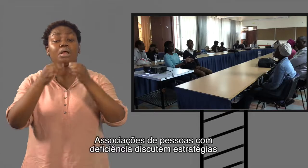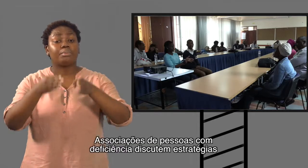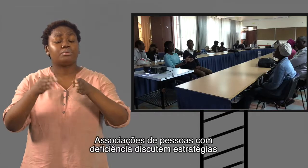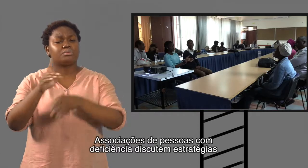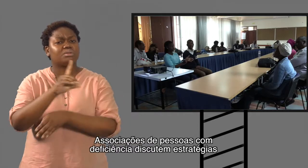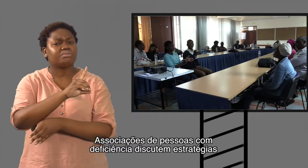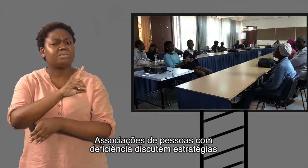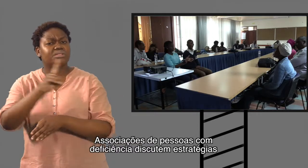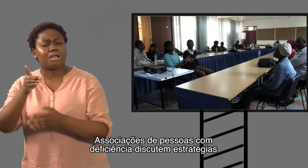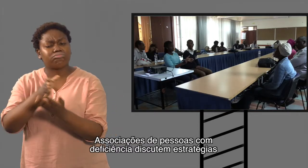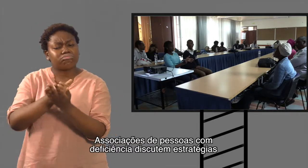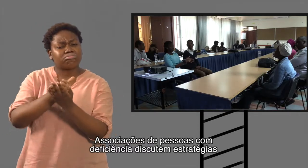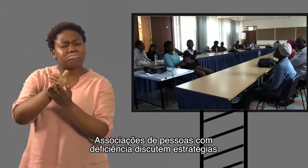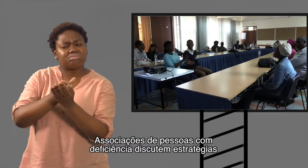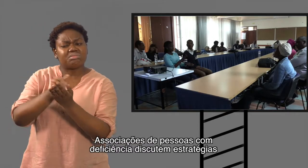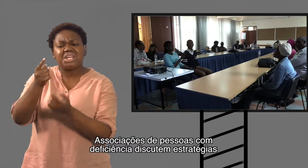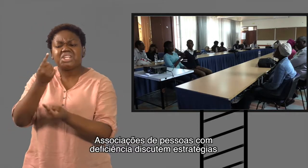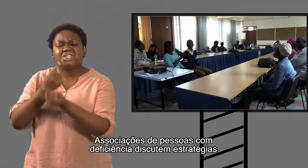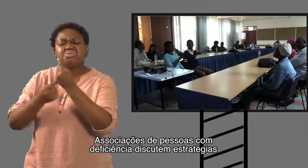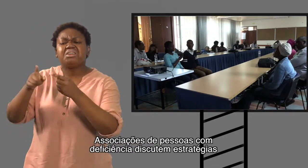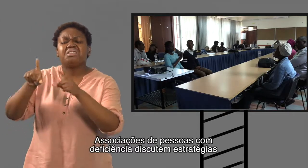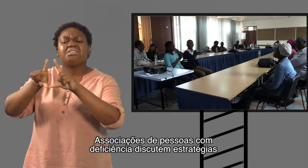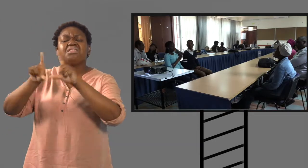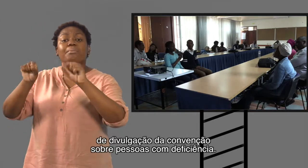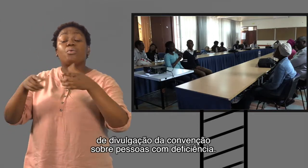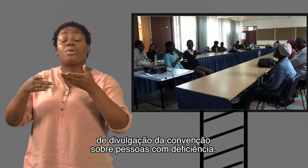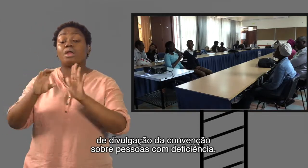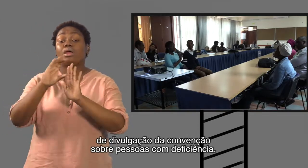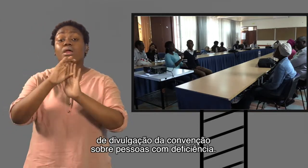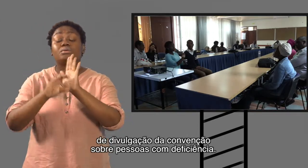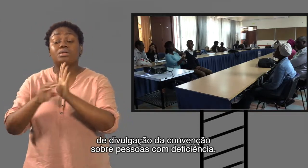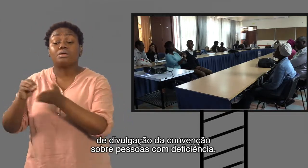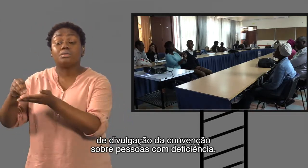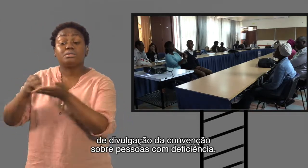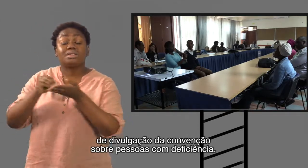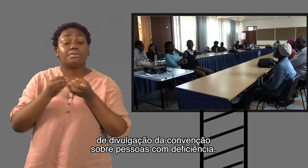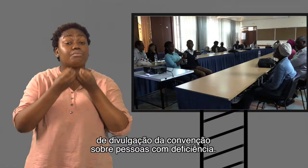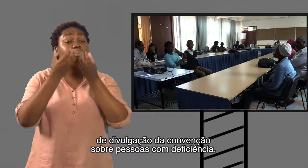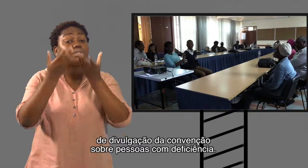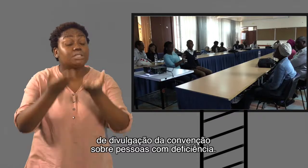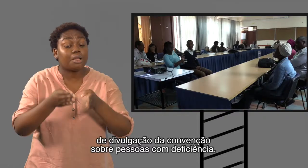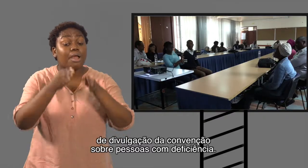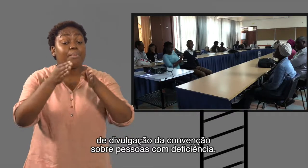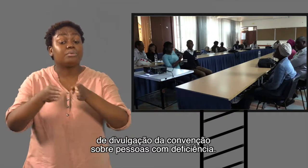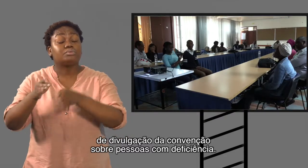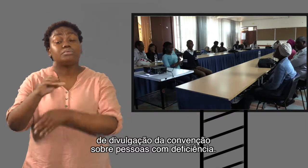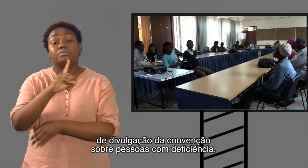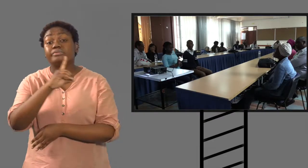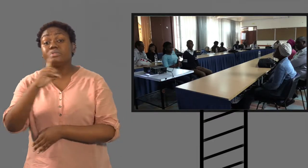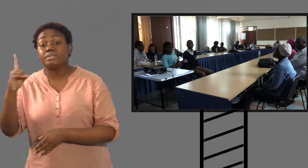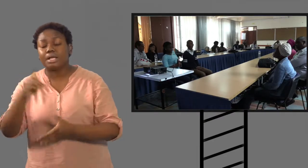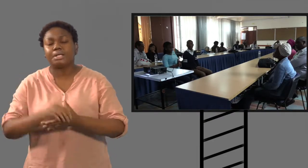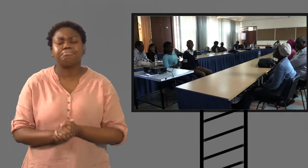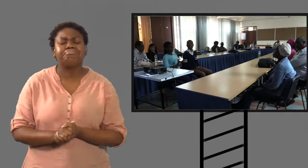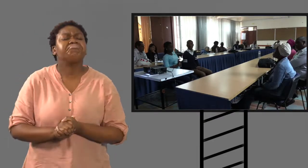Associações de Pessoas com Deficiência discutem estratégias de divulgação da Convenção sobre Pessoas com Deficiência.